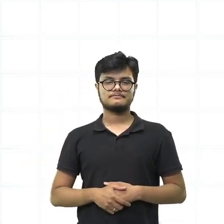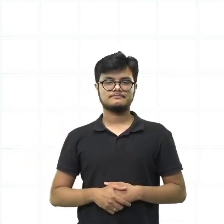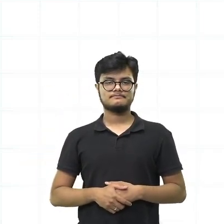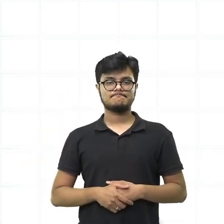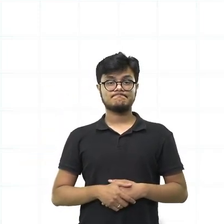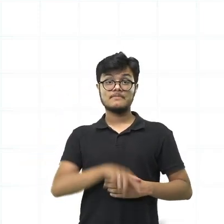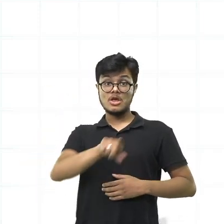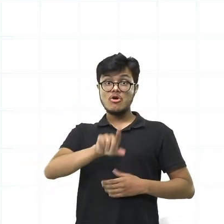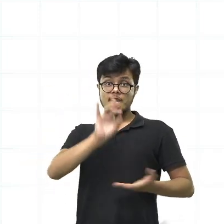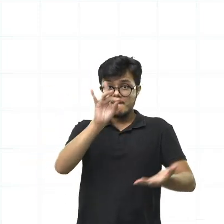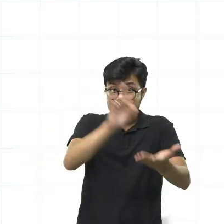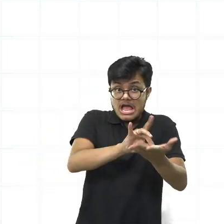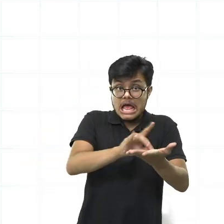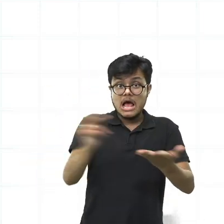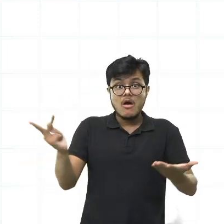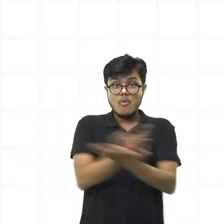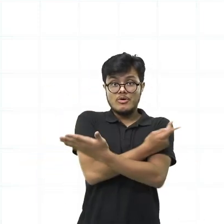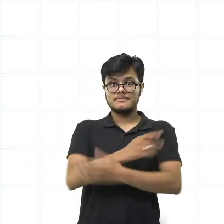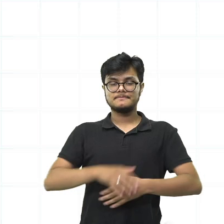Fato.